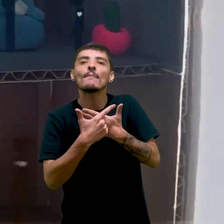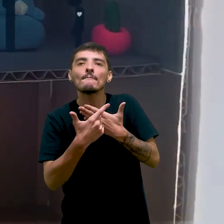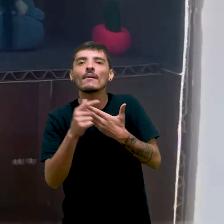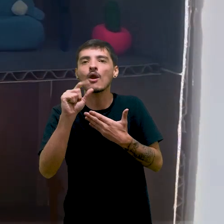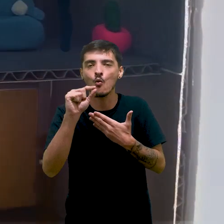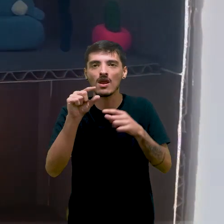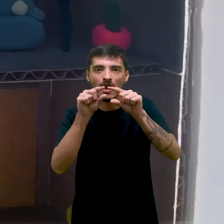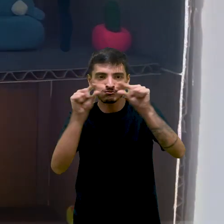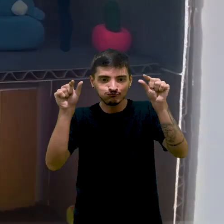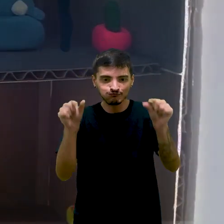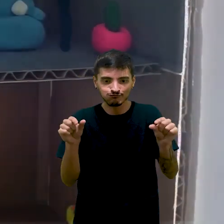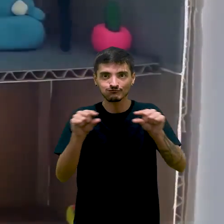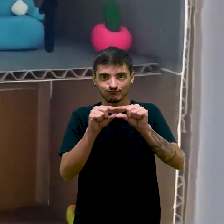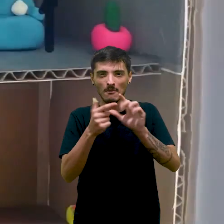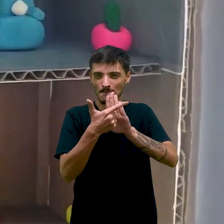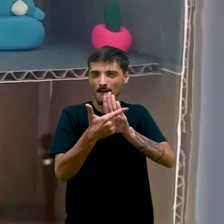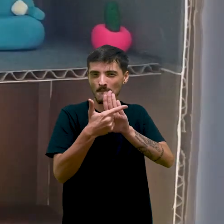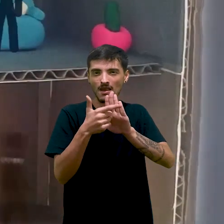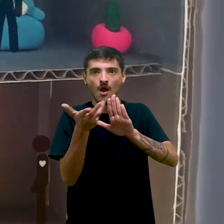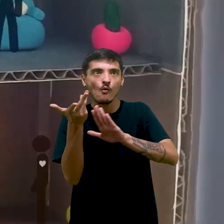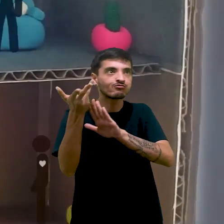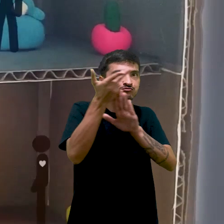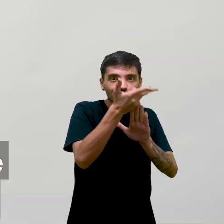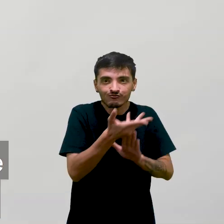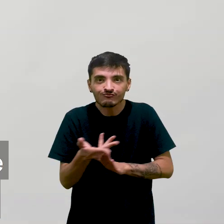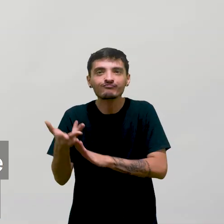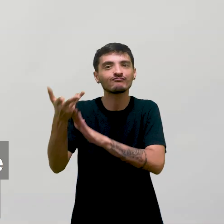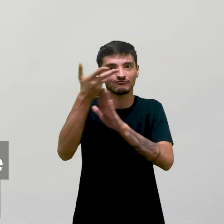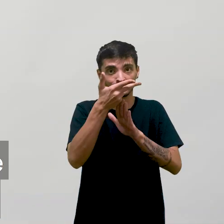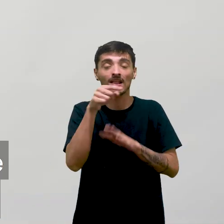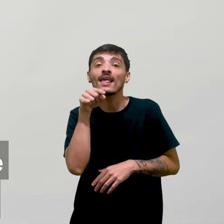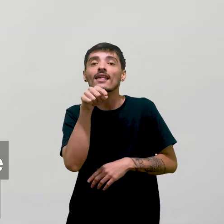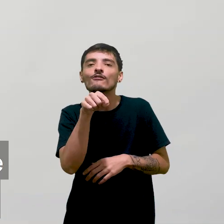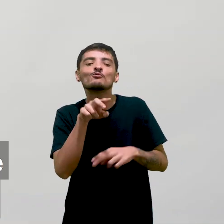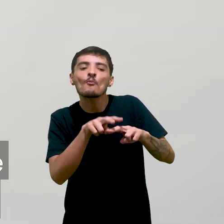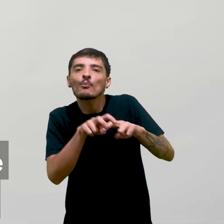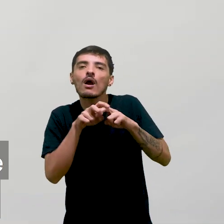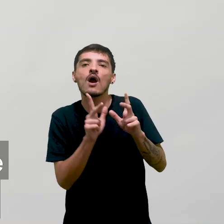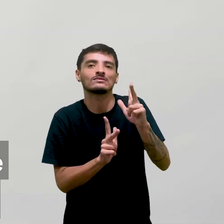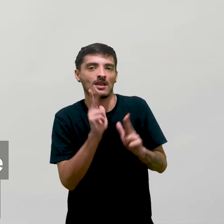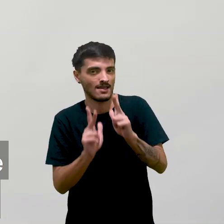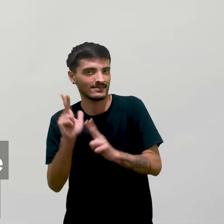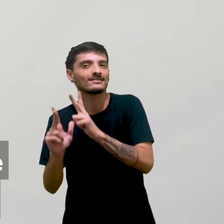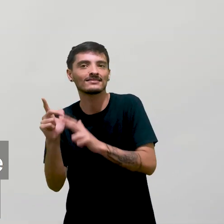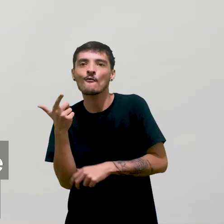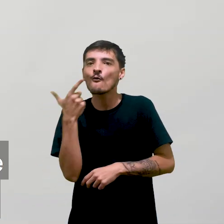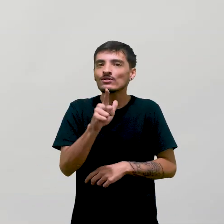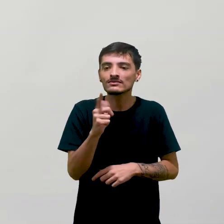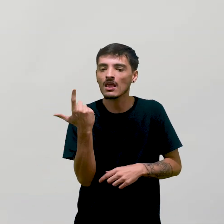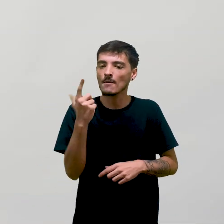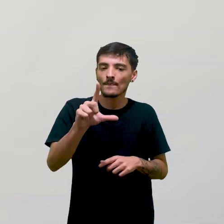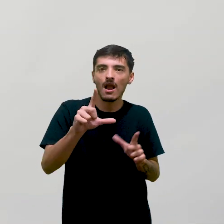vários dias no cotidiano de um prédio, como faz o vídeo A Caixa? É o processo de edição que permite condensar o tempo no